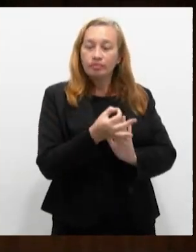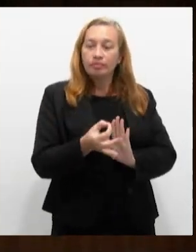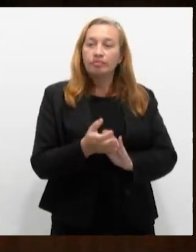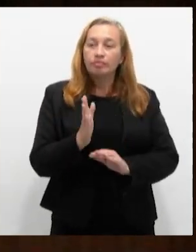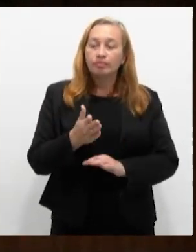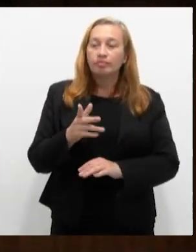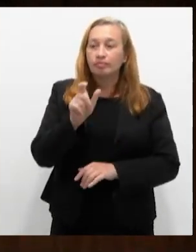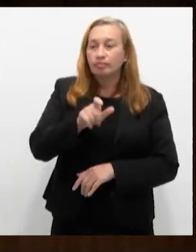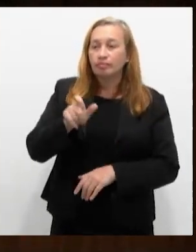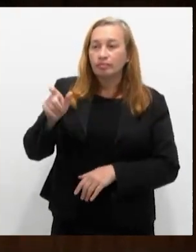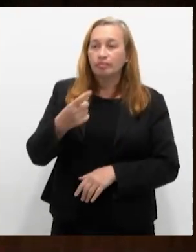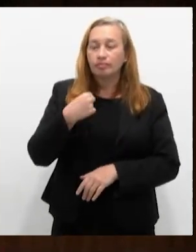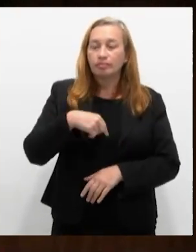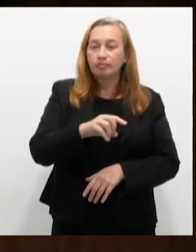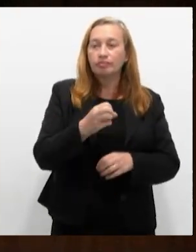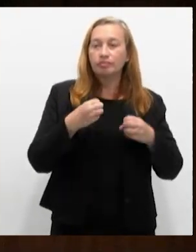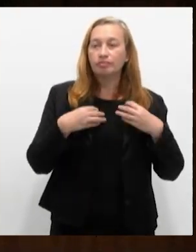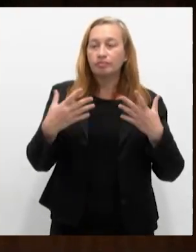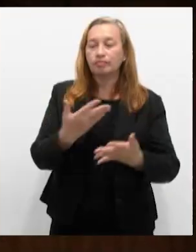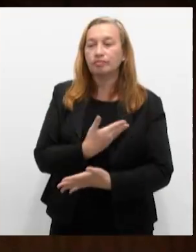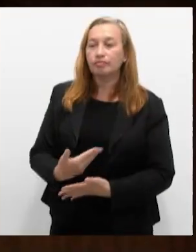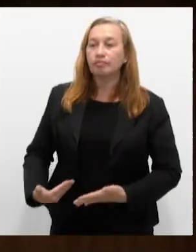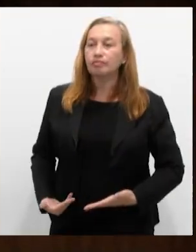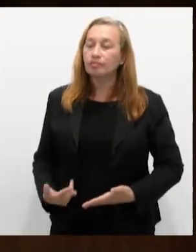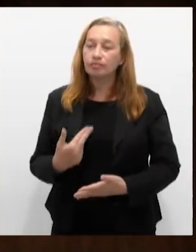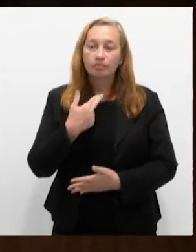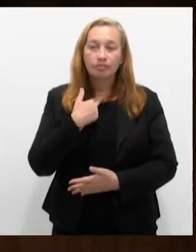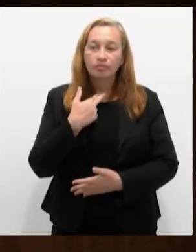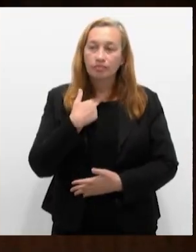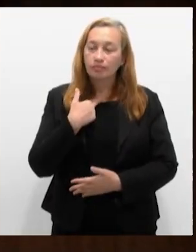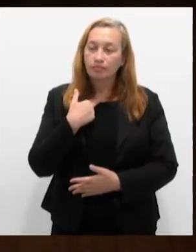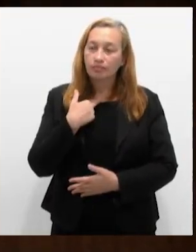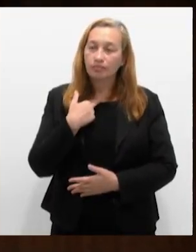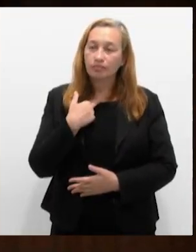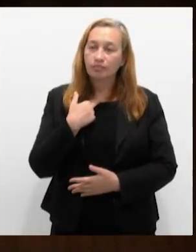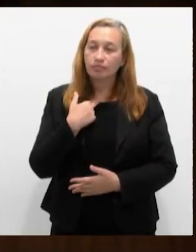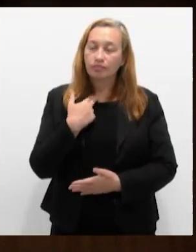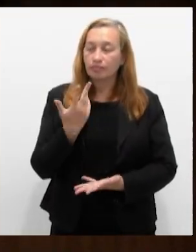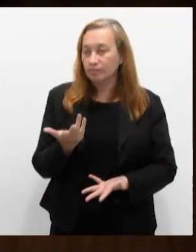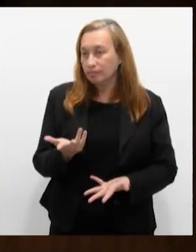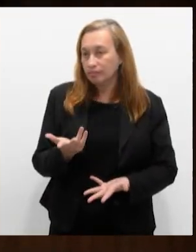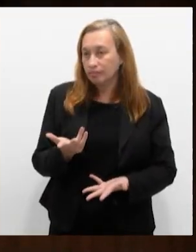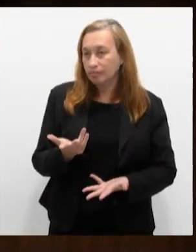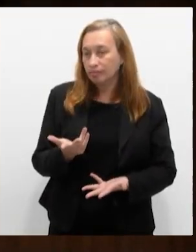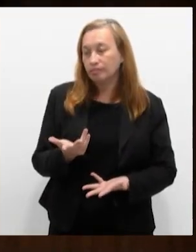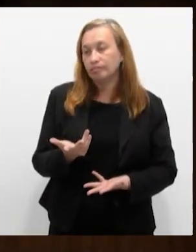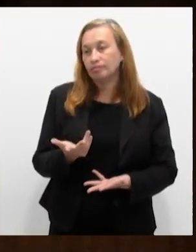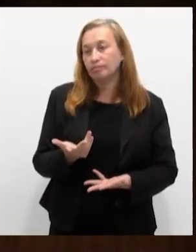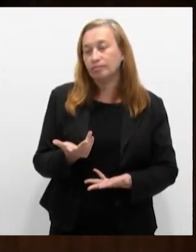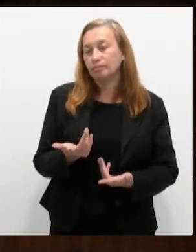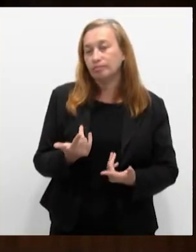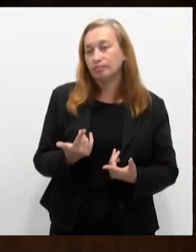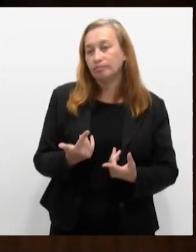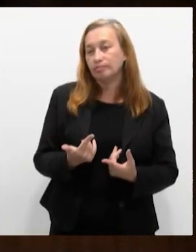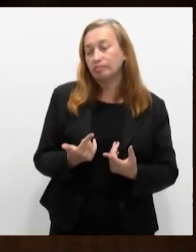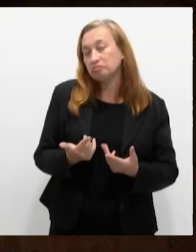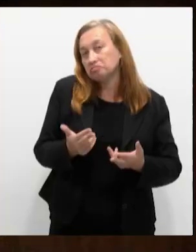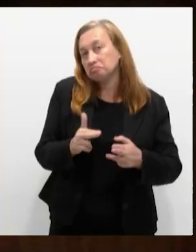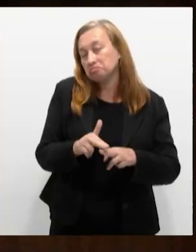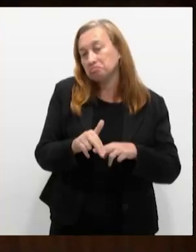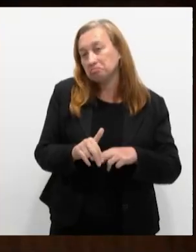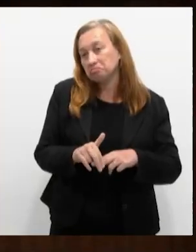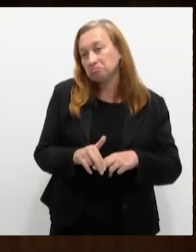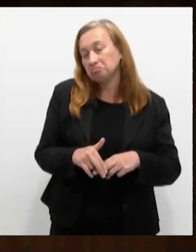vieram para a audiência e não puderam participar, porque ela não teve, não por nossa vontade, mas por questões de força